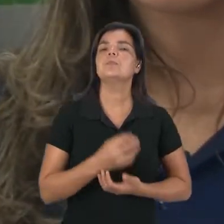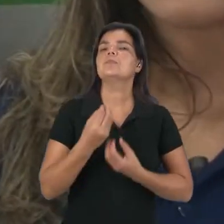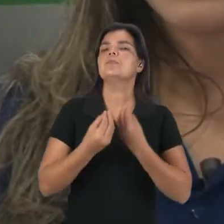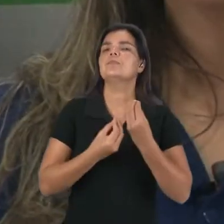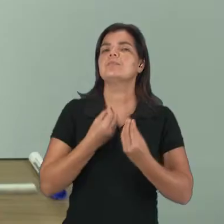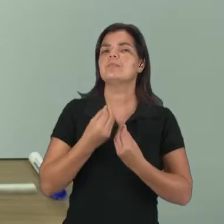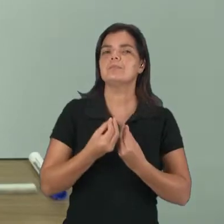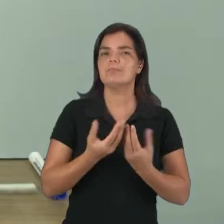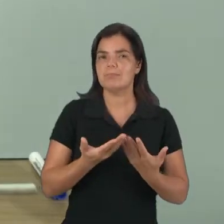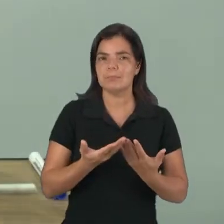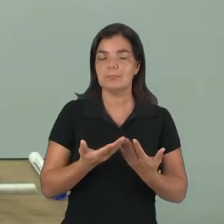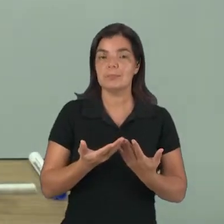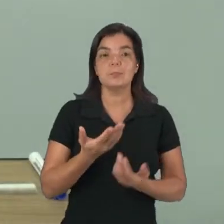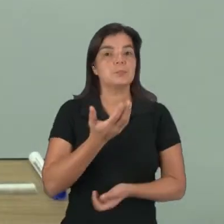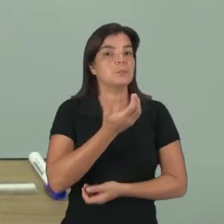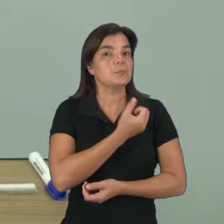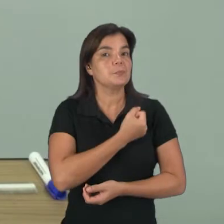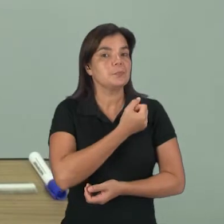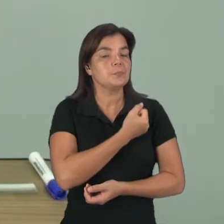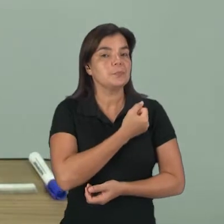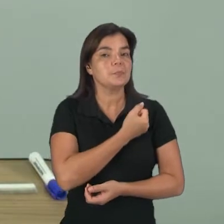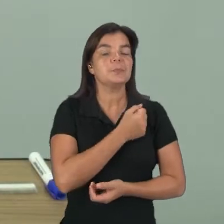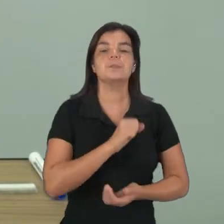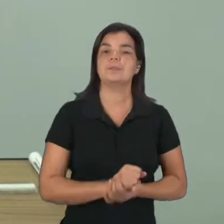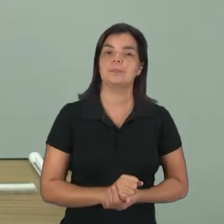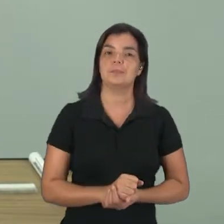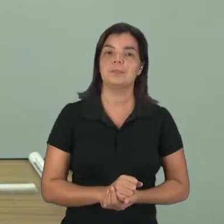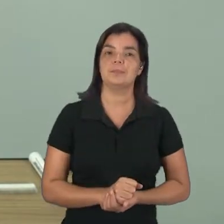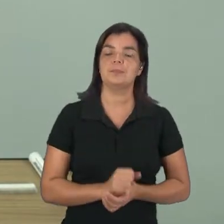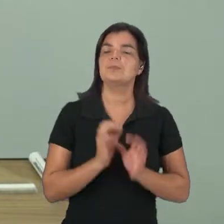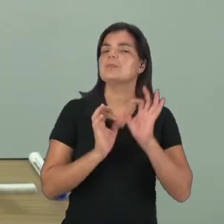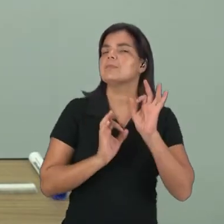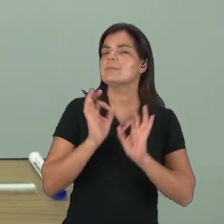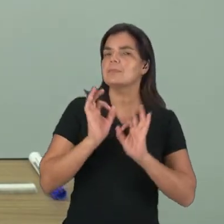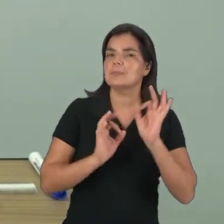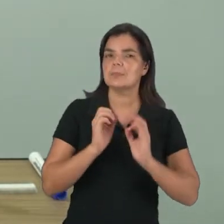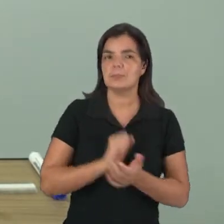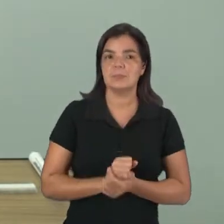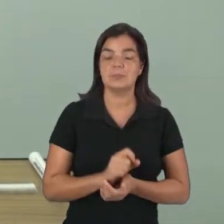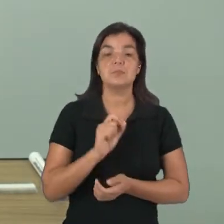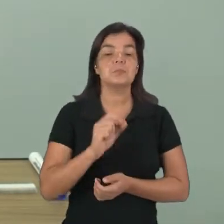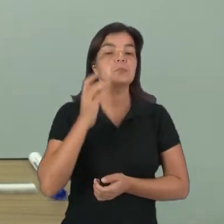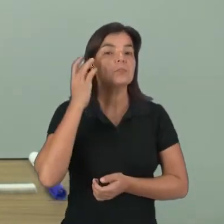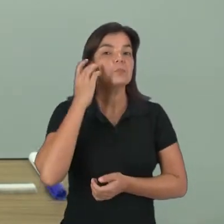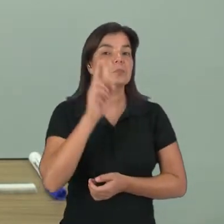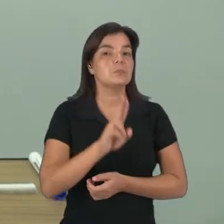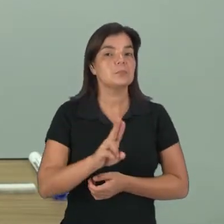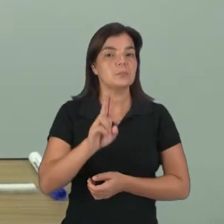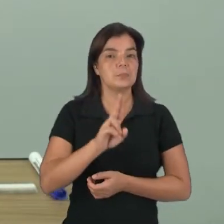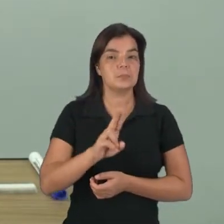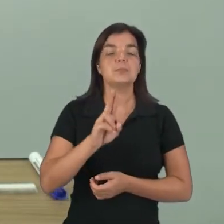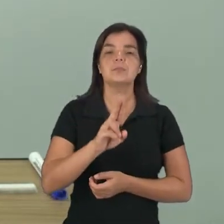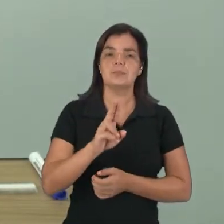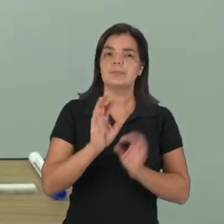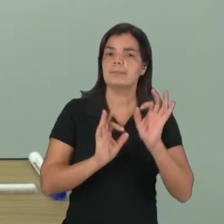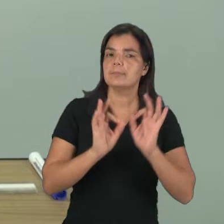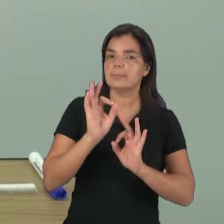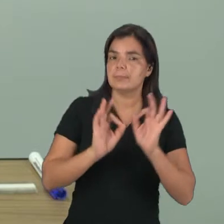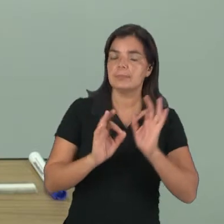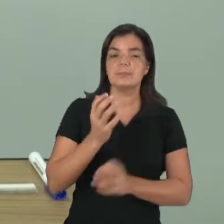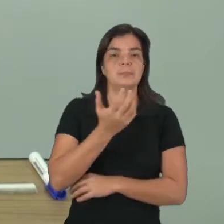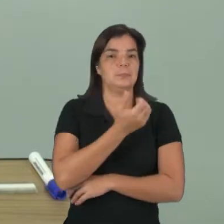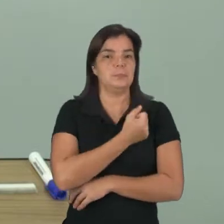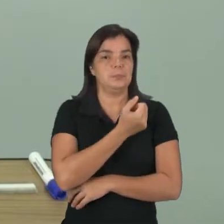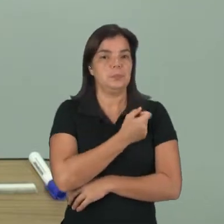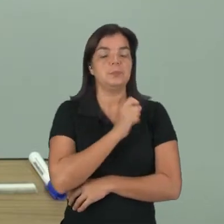Como será que esse número foi composto? O que será que nós utilizamos ali para formar esse